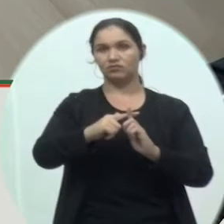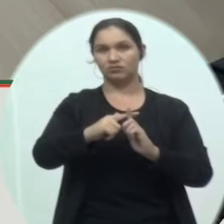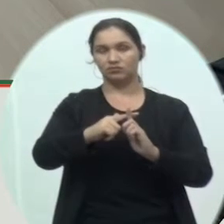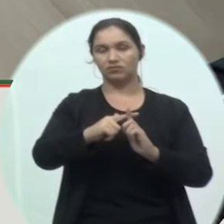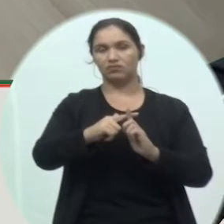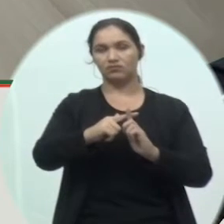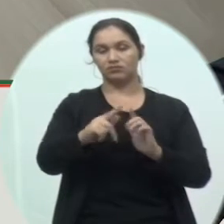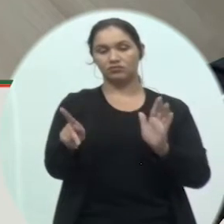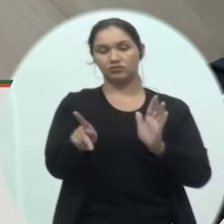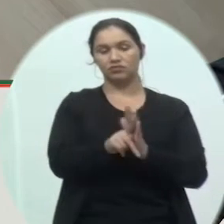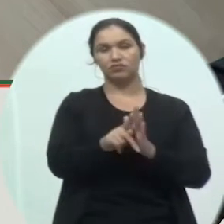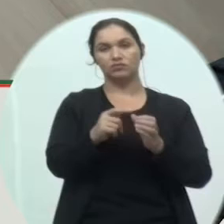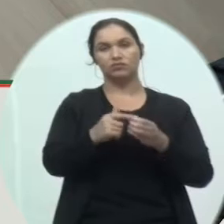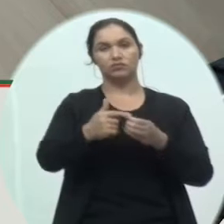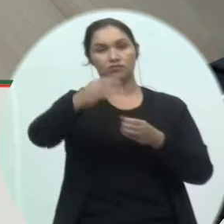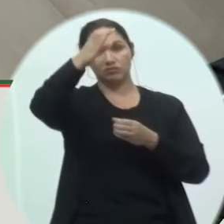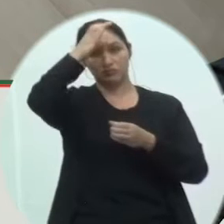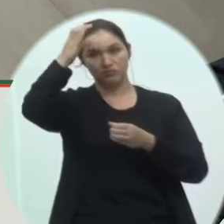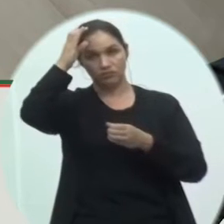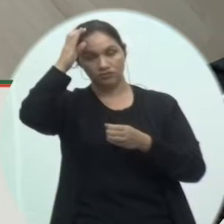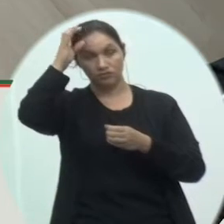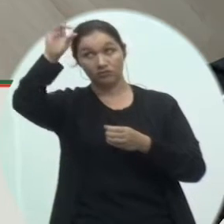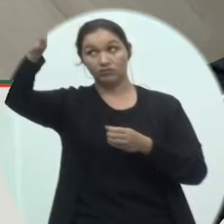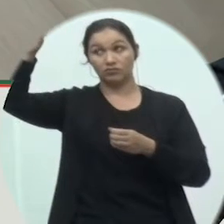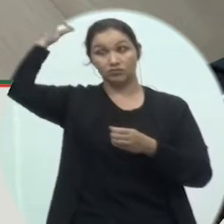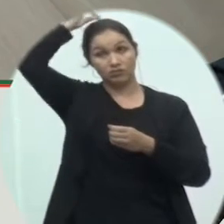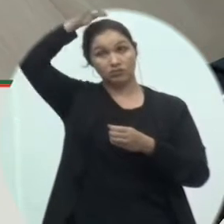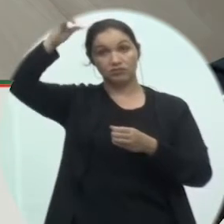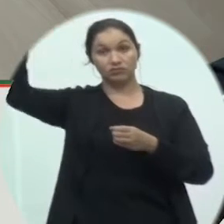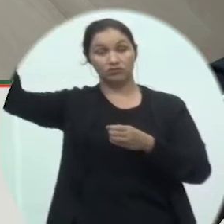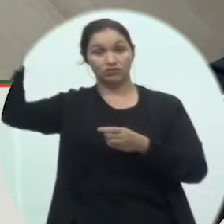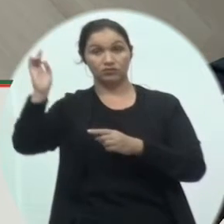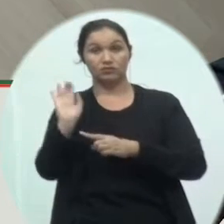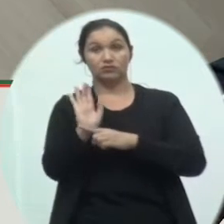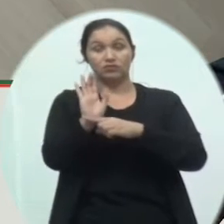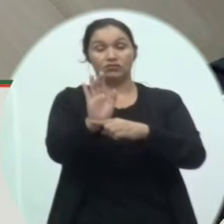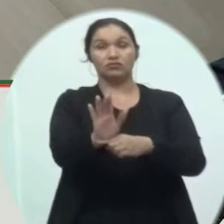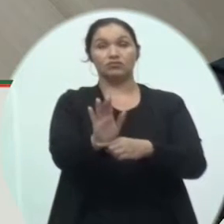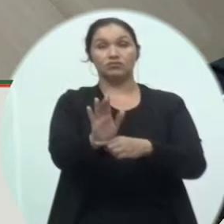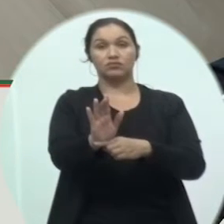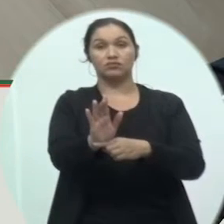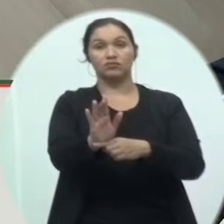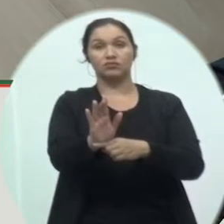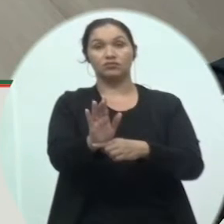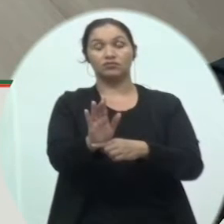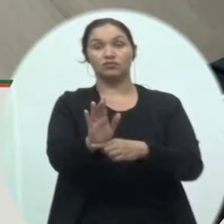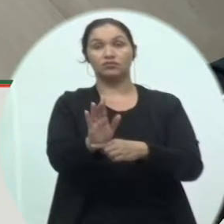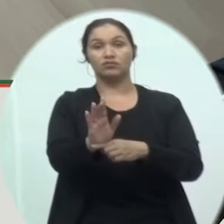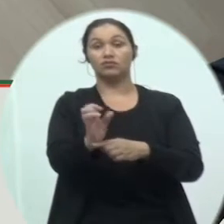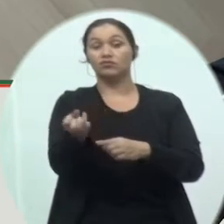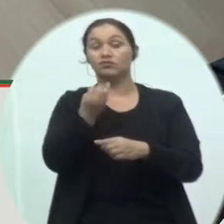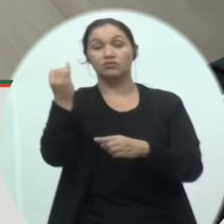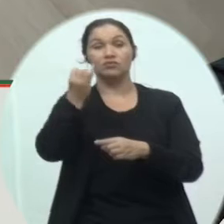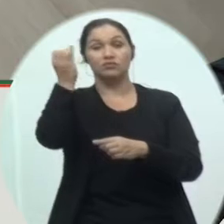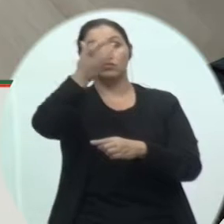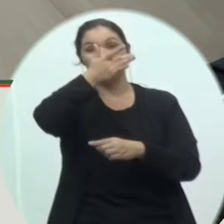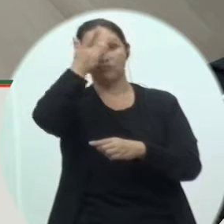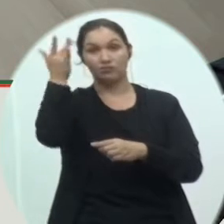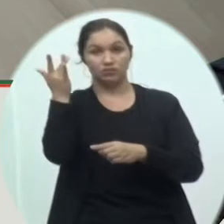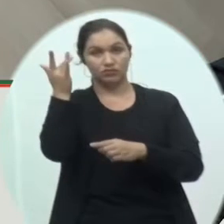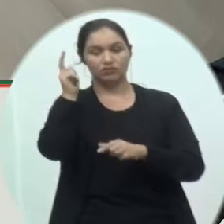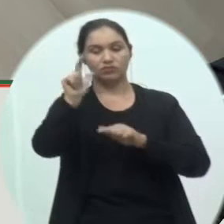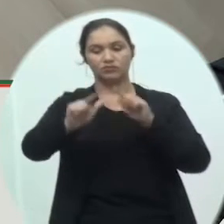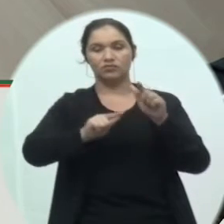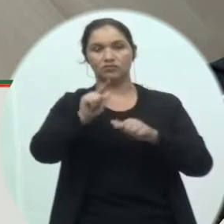ajudada pelo Espírito Santo, tem um futuro significante entre os mineiros de carvão de pedra. Nos bairros operários, ela